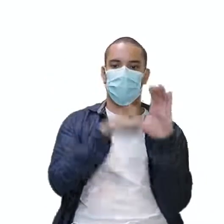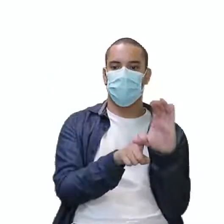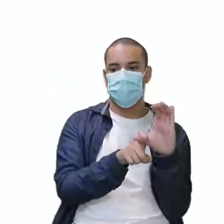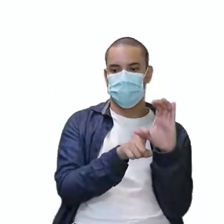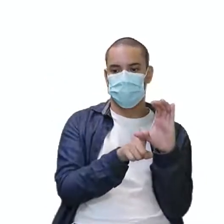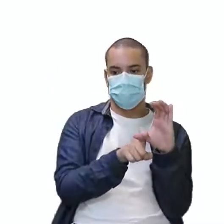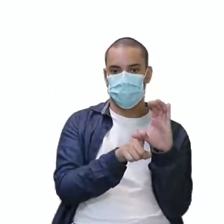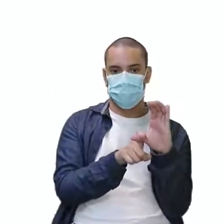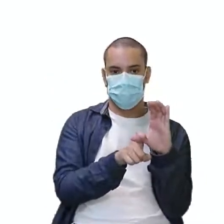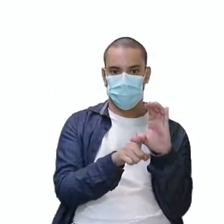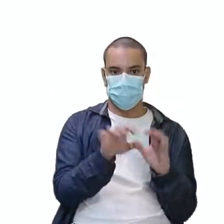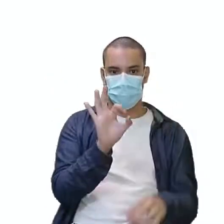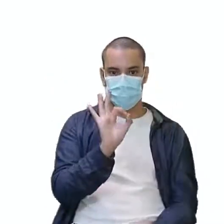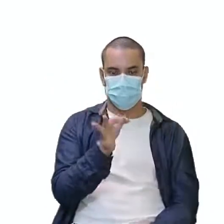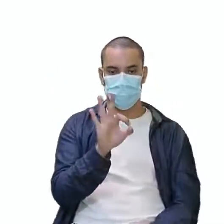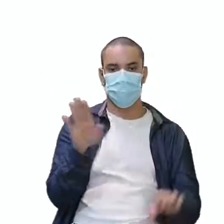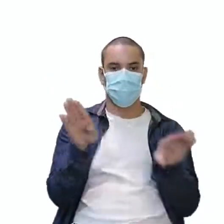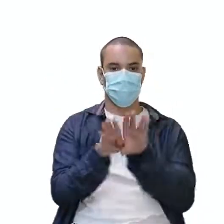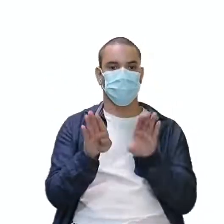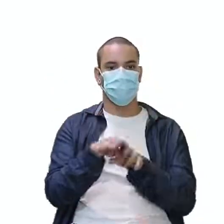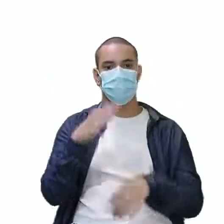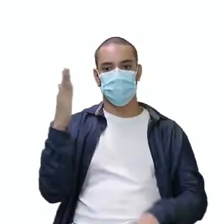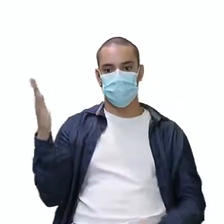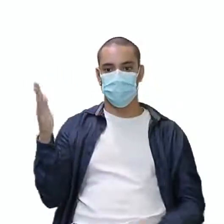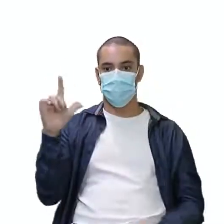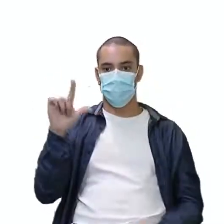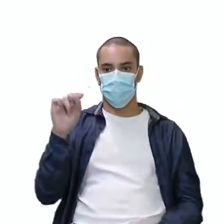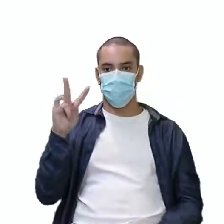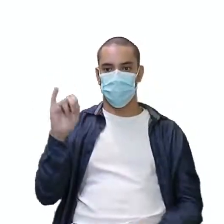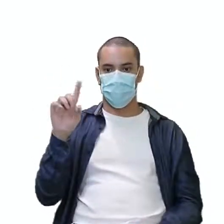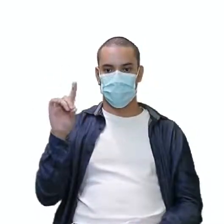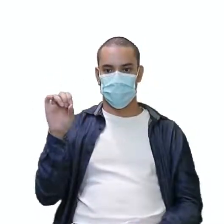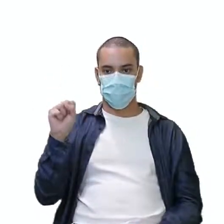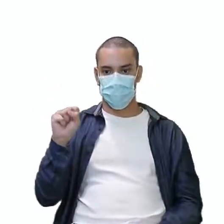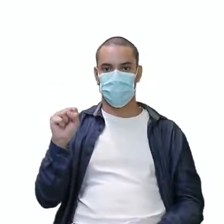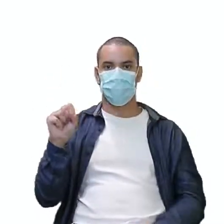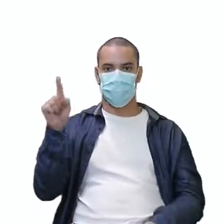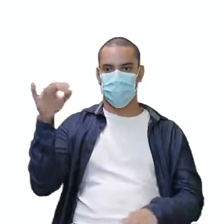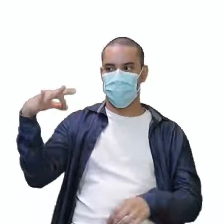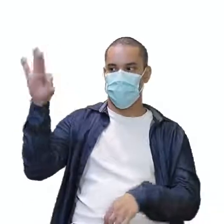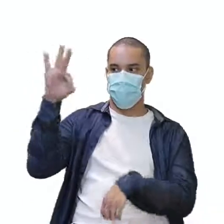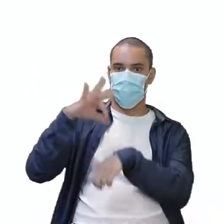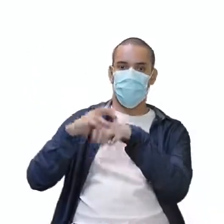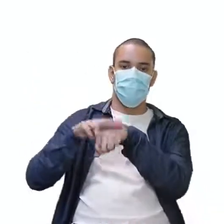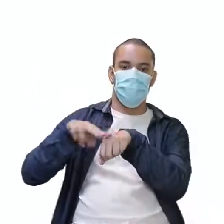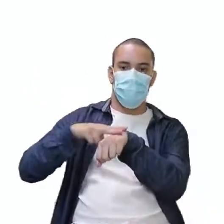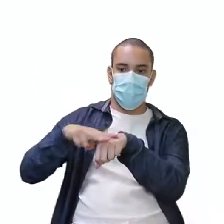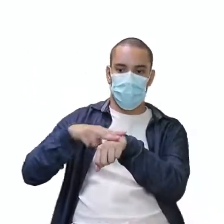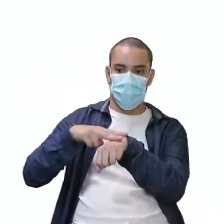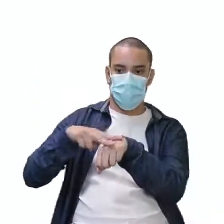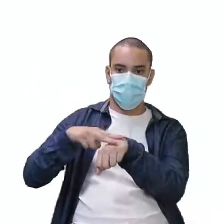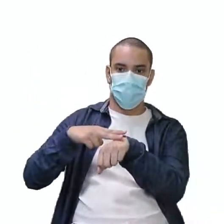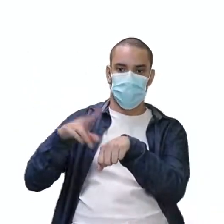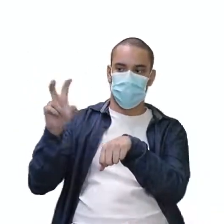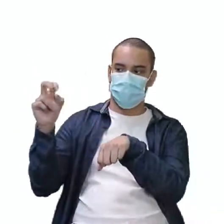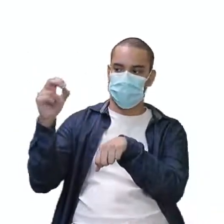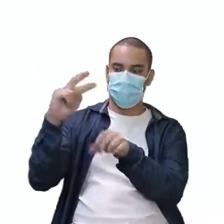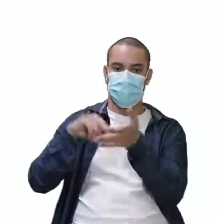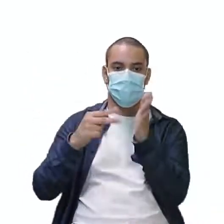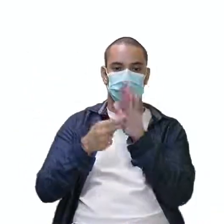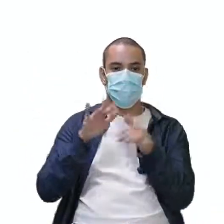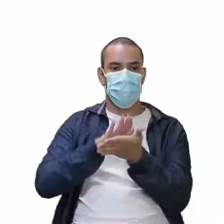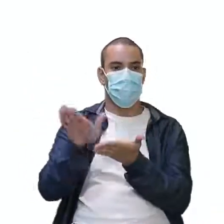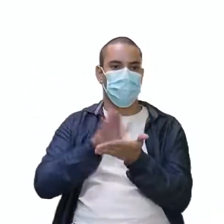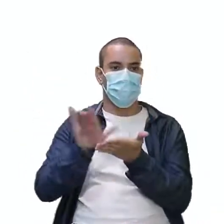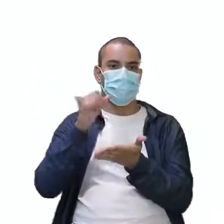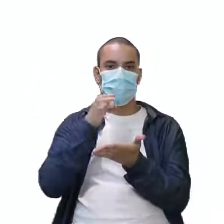dependência dos indivíduos. E, no caso do louva-a-Deus, essa relação de canibalismo, que é tem um gasto de